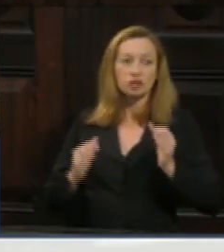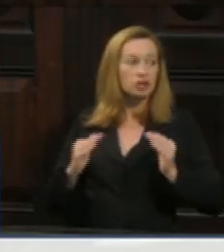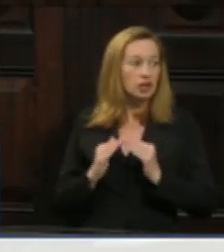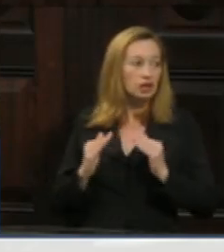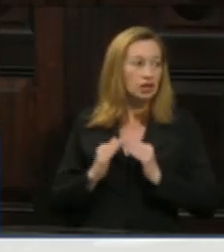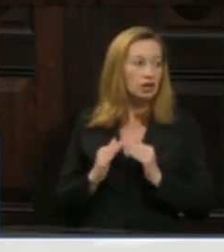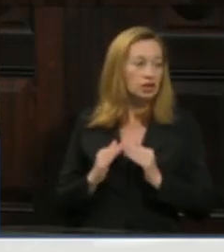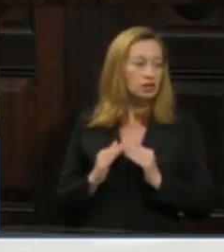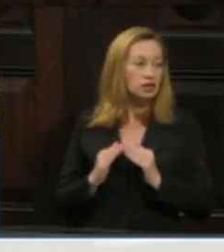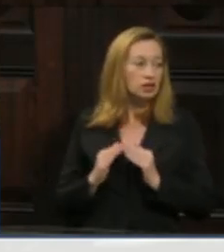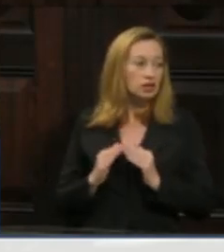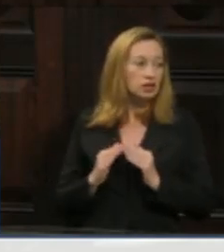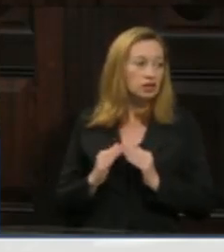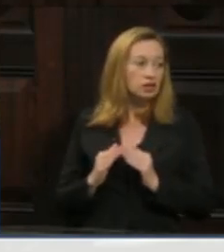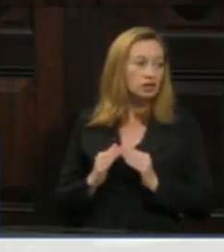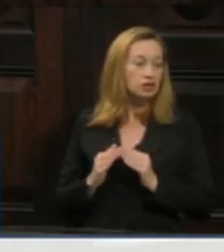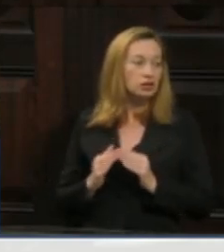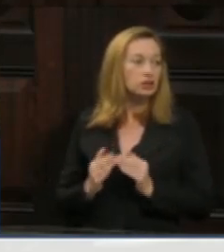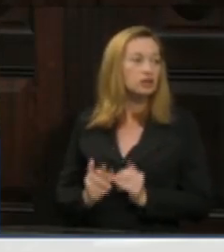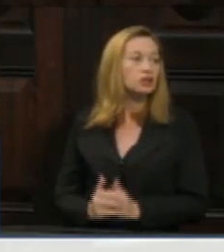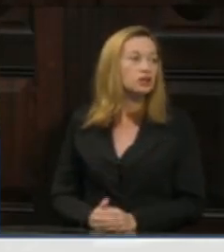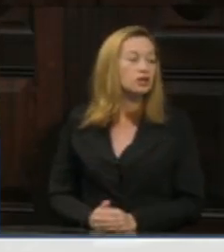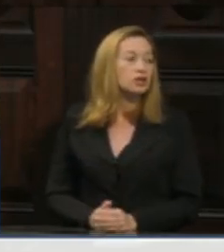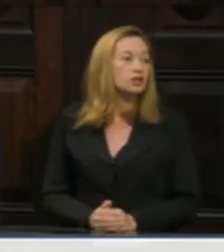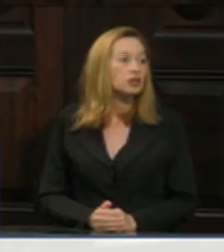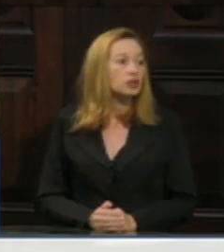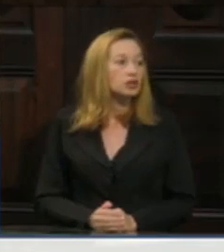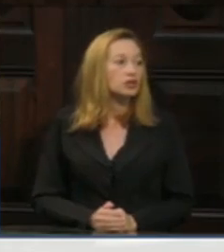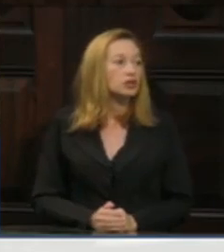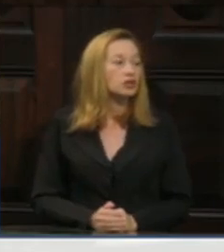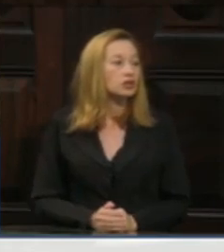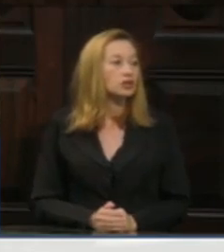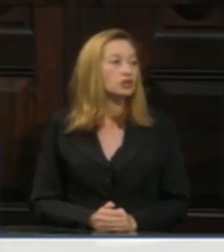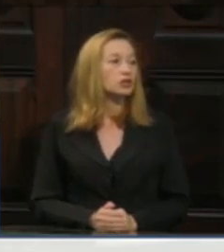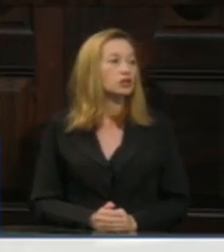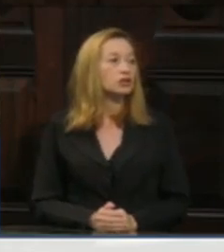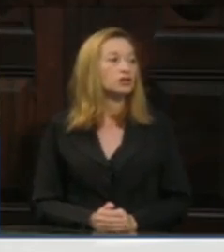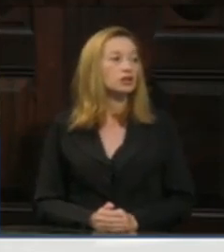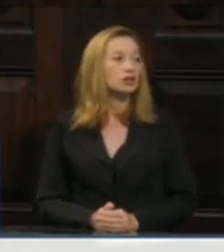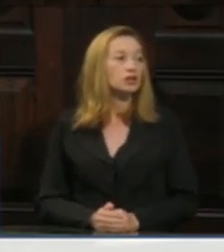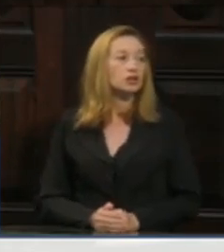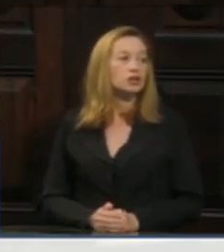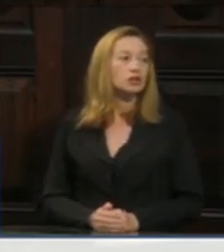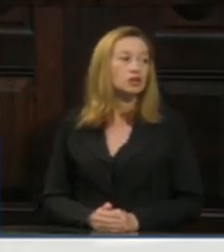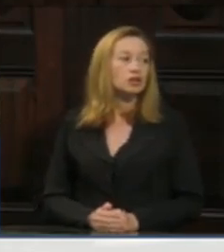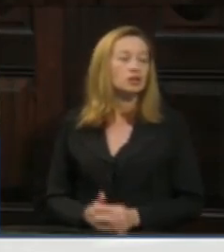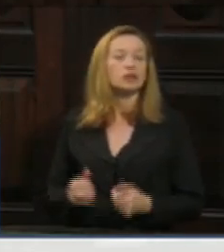de 2019. Dois projetos